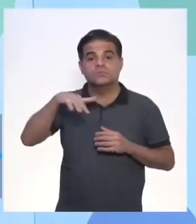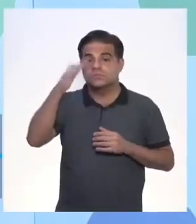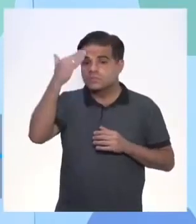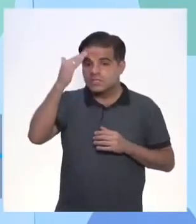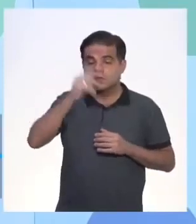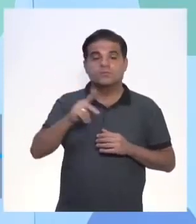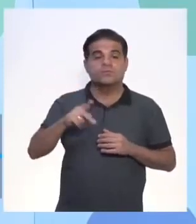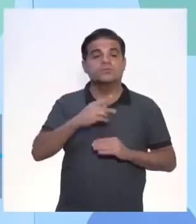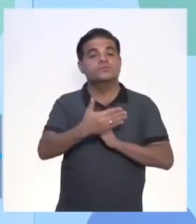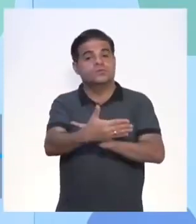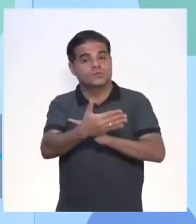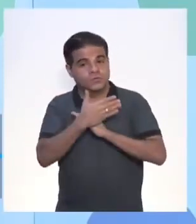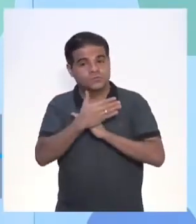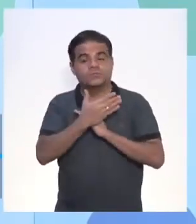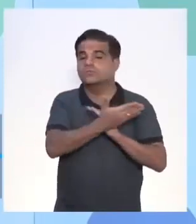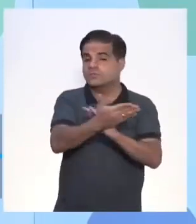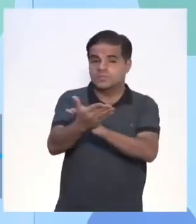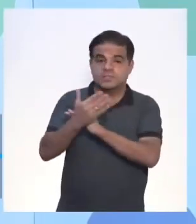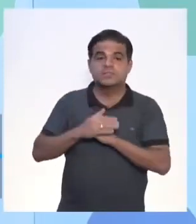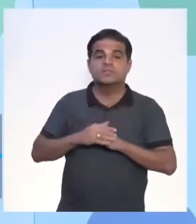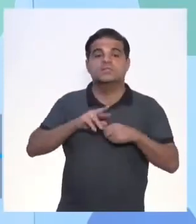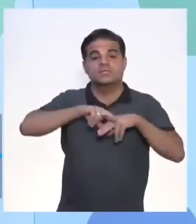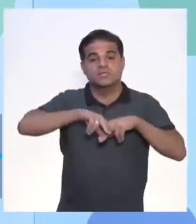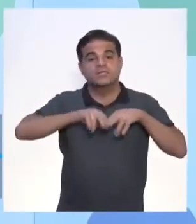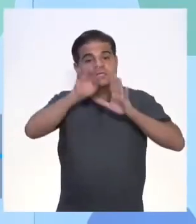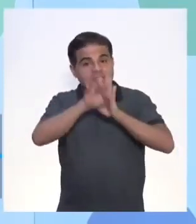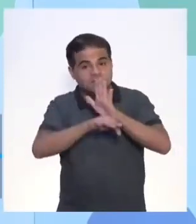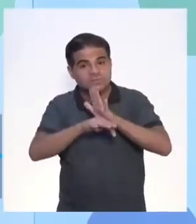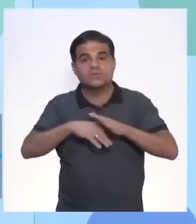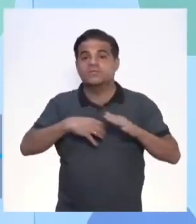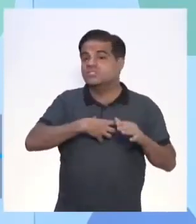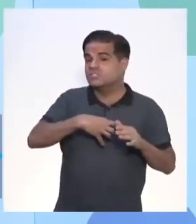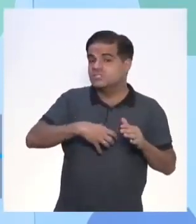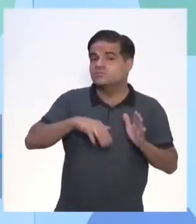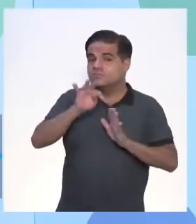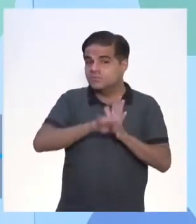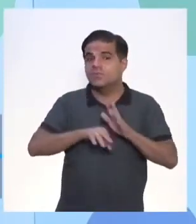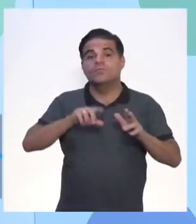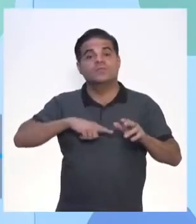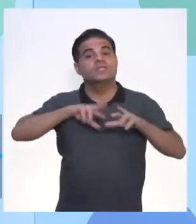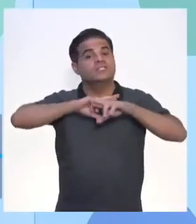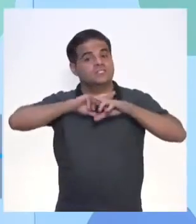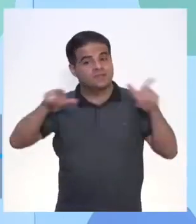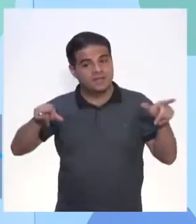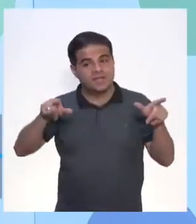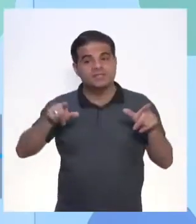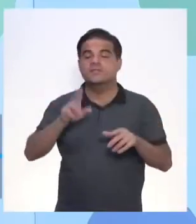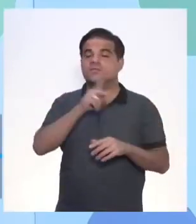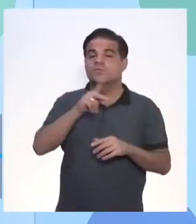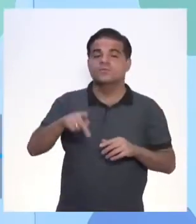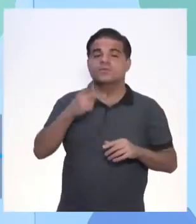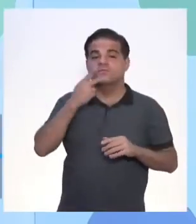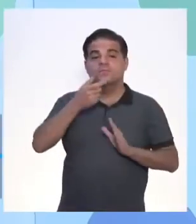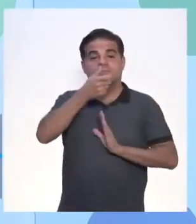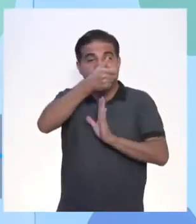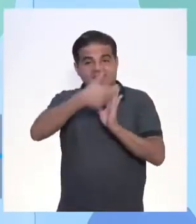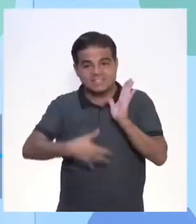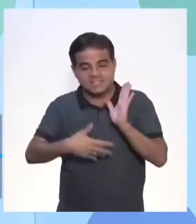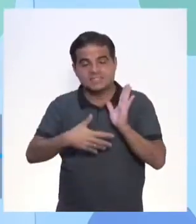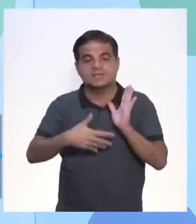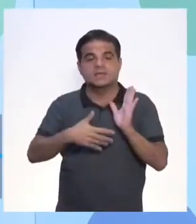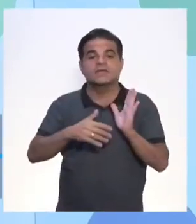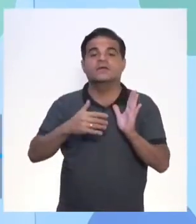os professores vão ajudando com isso, que gênero textual e tipo textual têm diferenças, né? Então, quando eles respondem ao texto